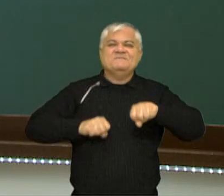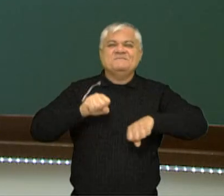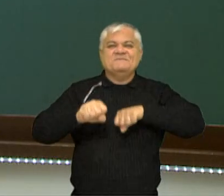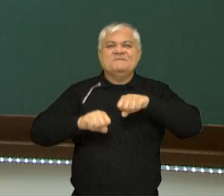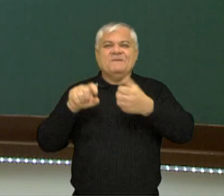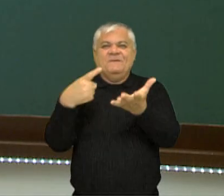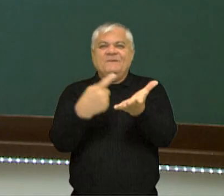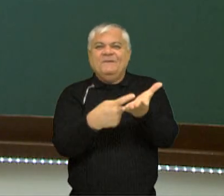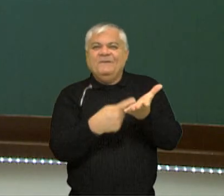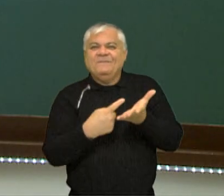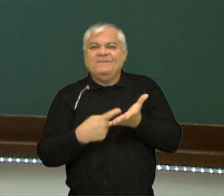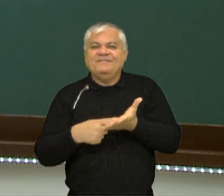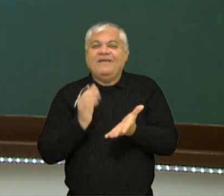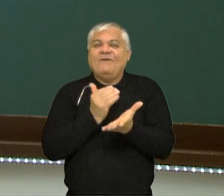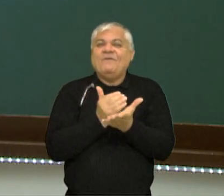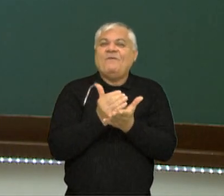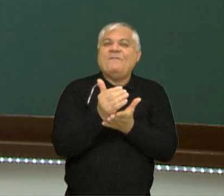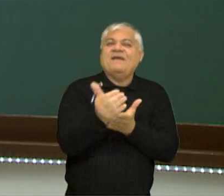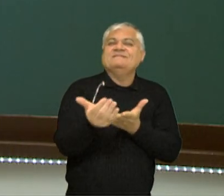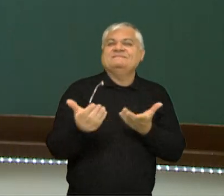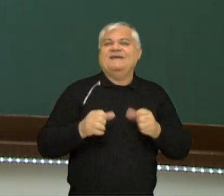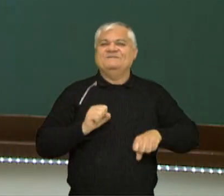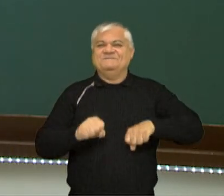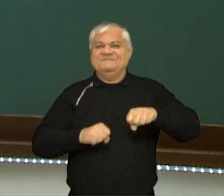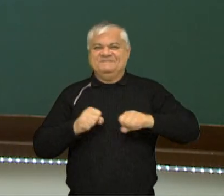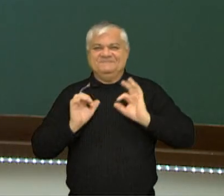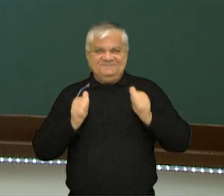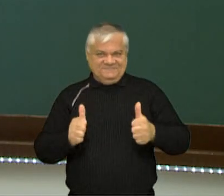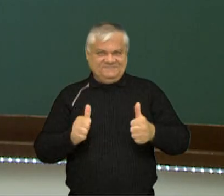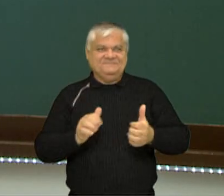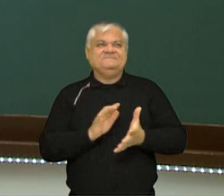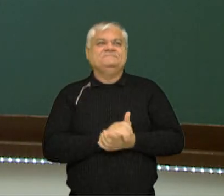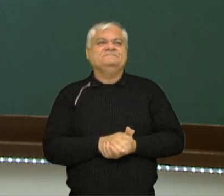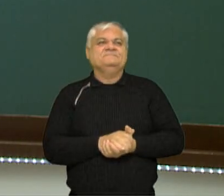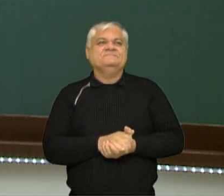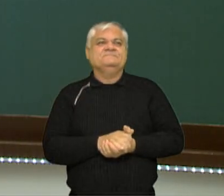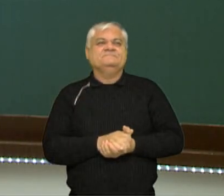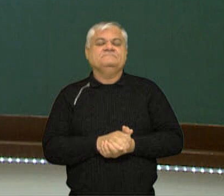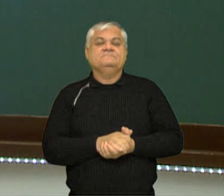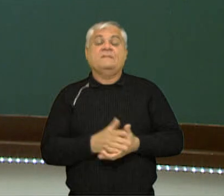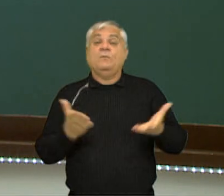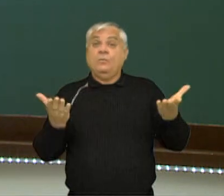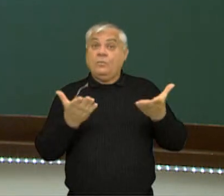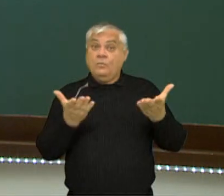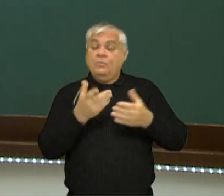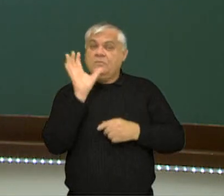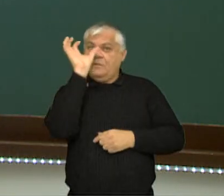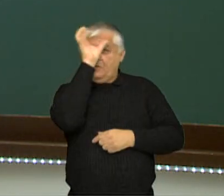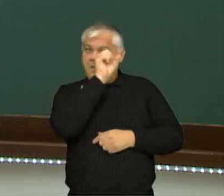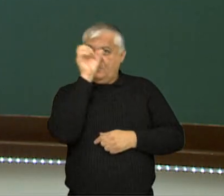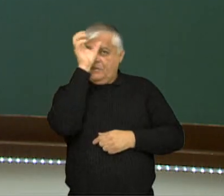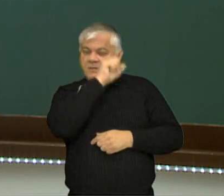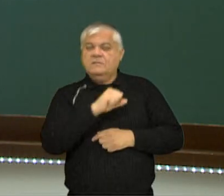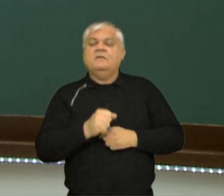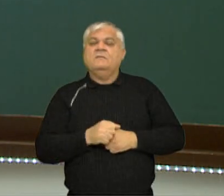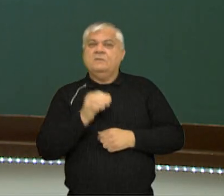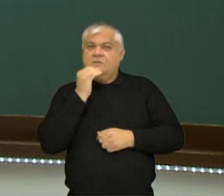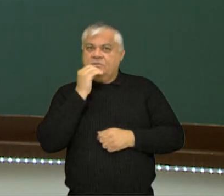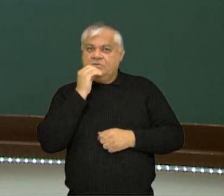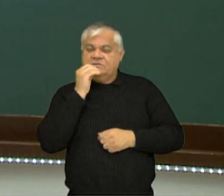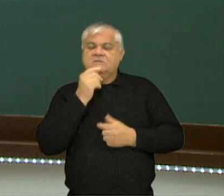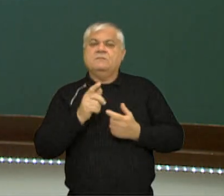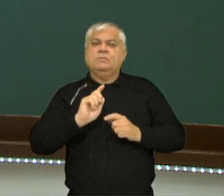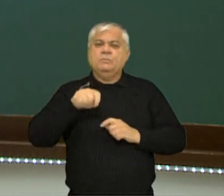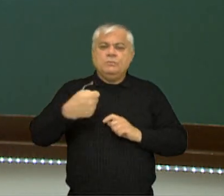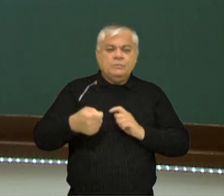em iniciar nesse mundo do cicloturismo. Então hoje nós conhecemos um